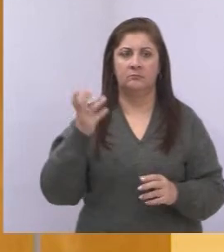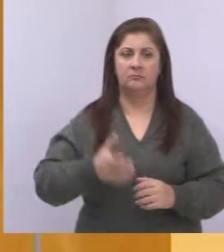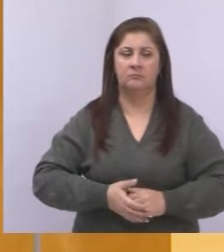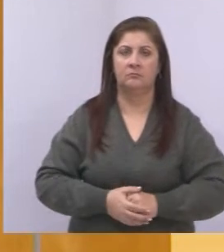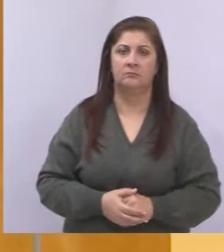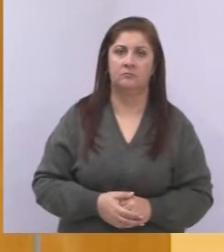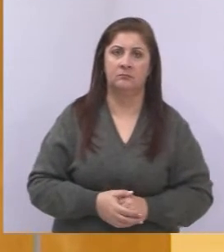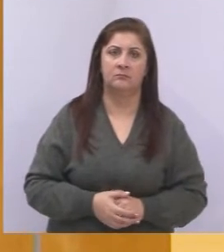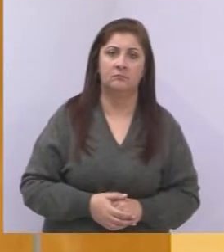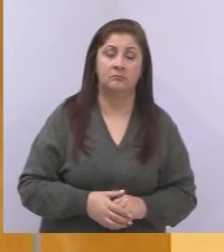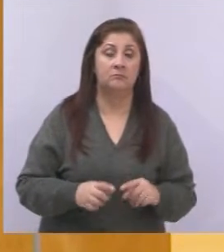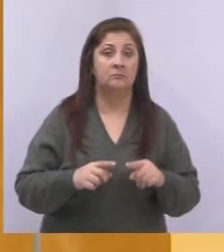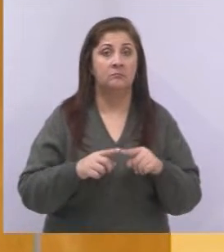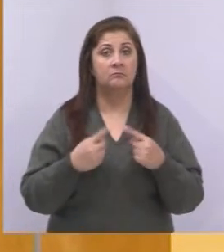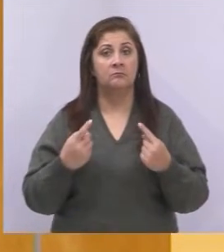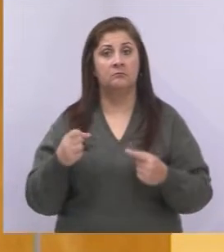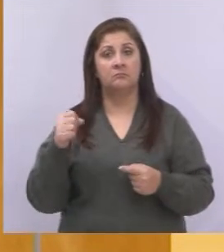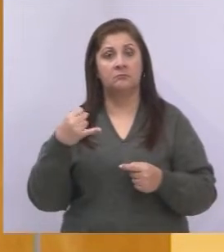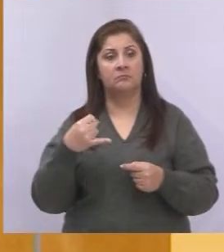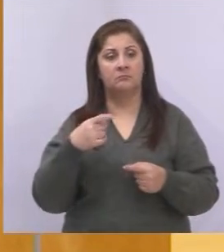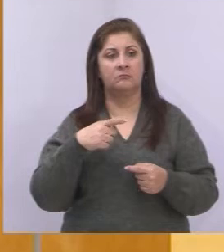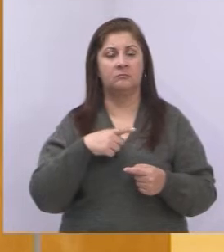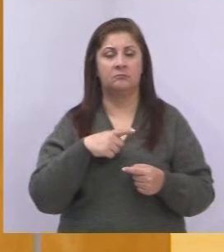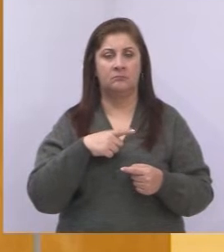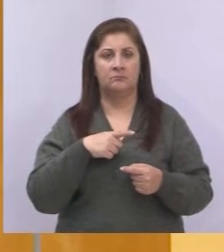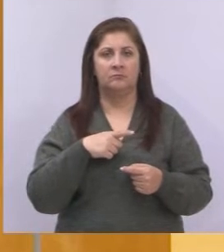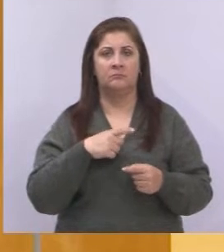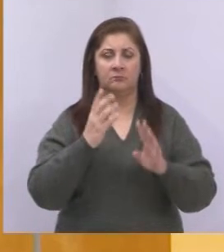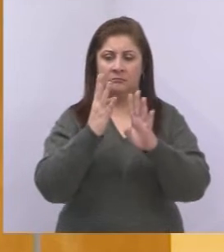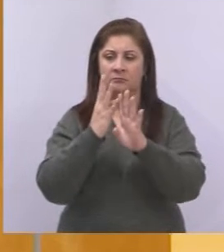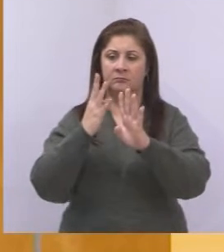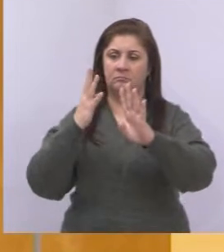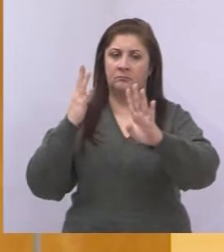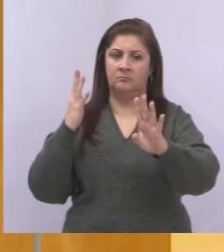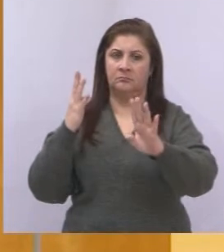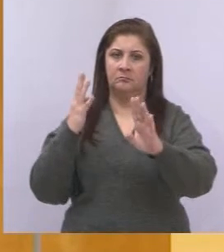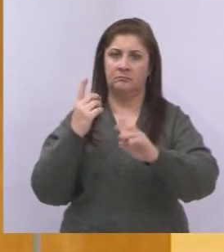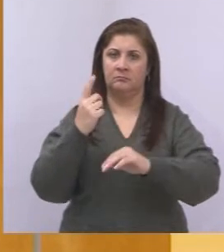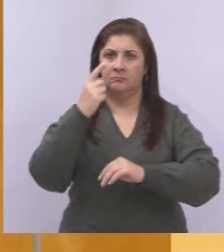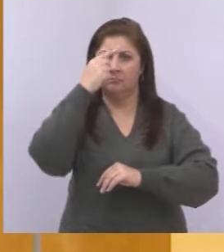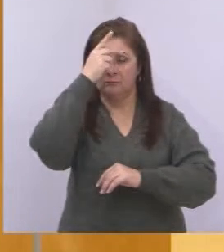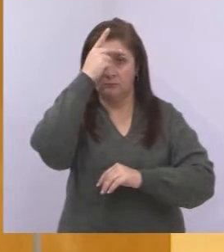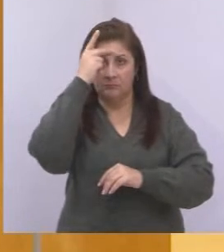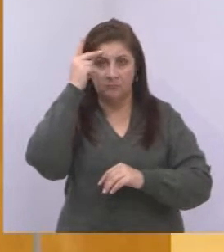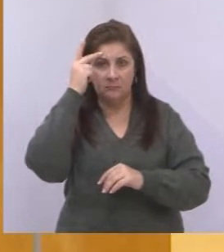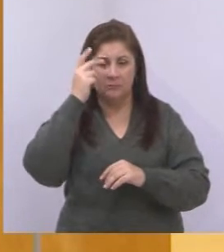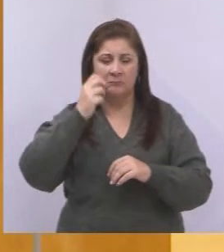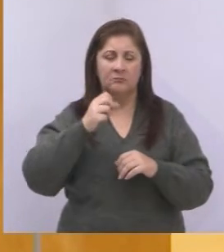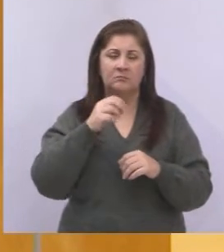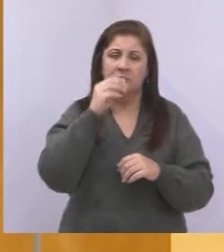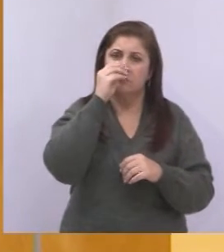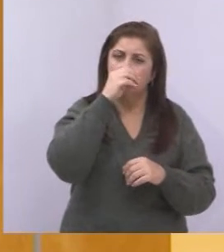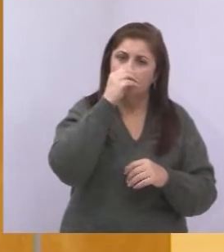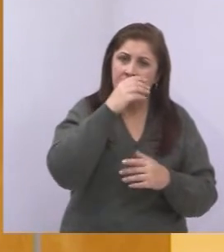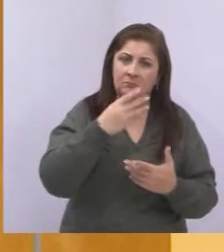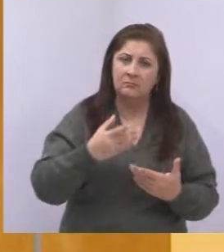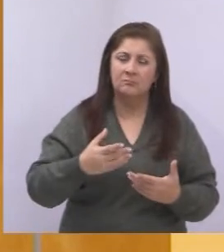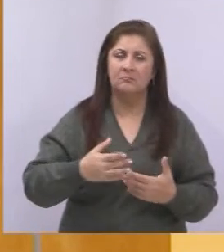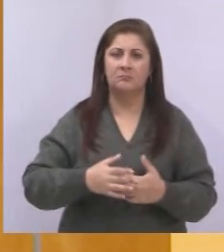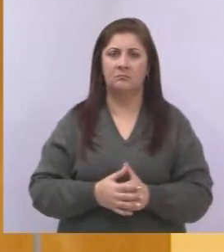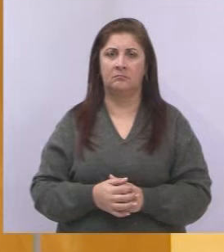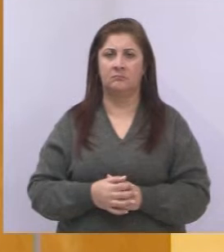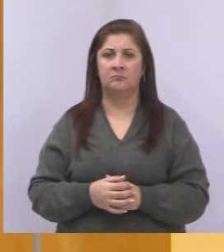Mas, se a gente tiver dentro dessa fila uma pessoa mais debilitada, que tem